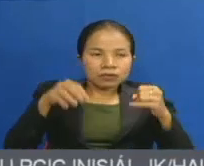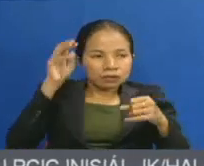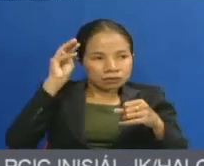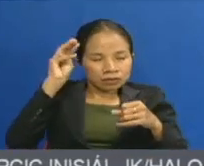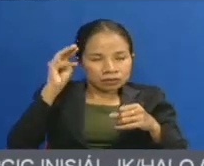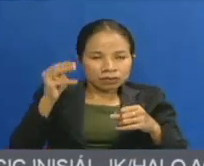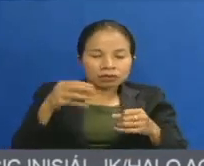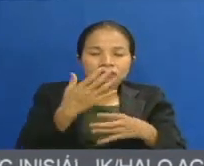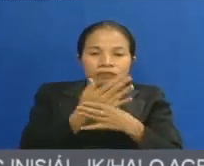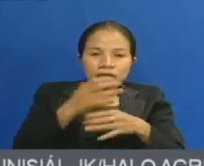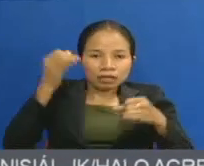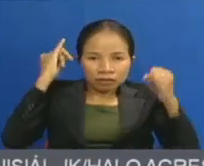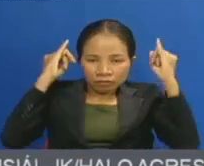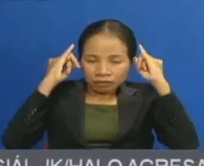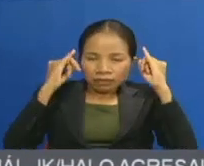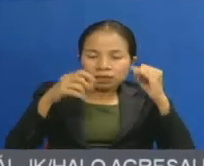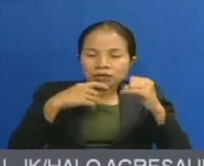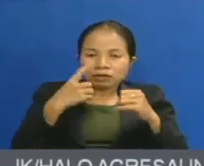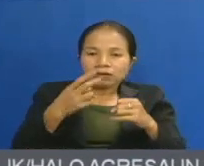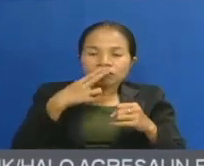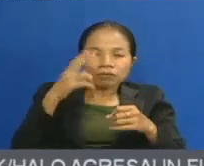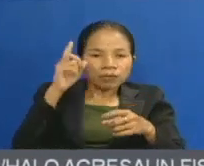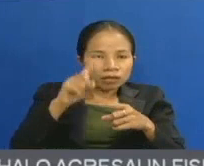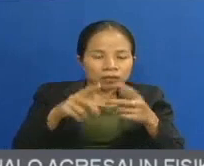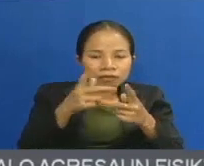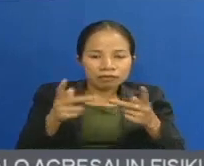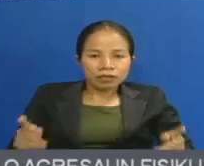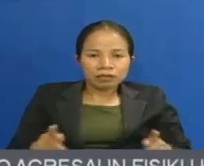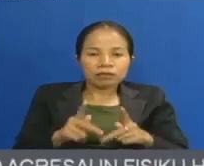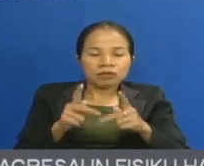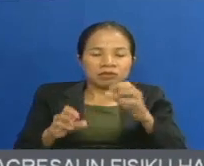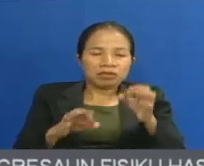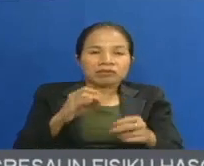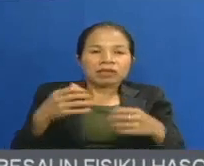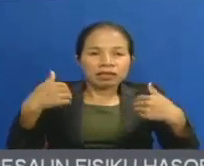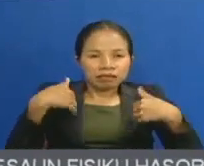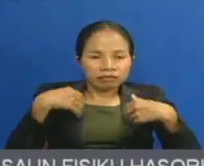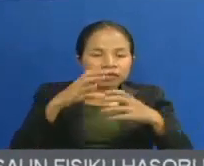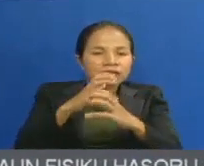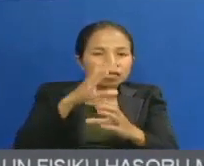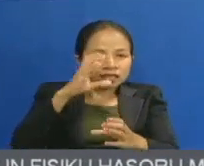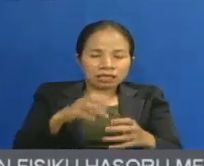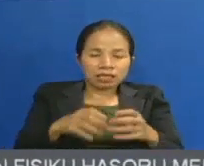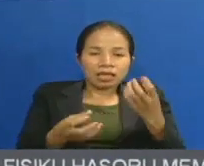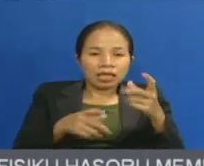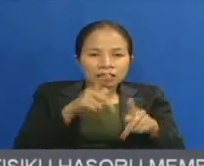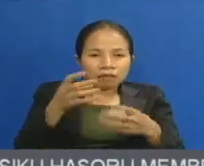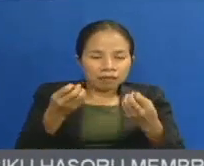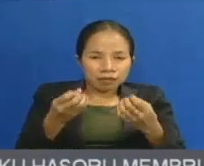relevância, socialismo, becata, fuma, la velha, fata em público, satan e careta lara. Balo não é bem,